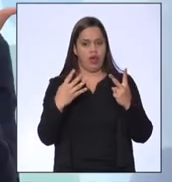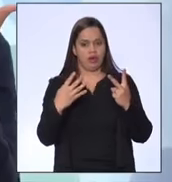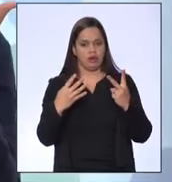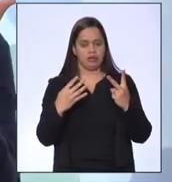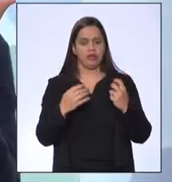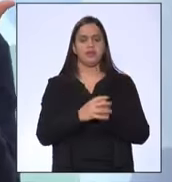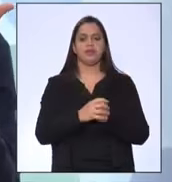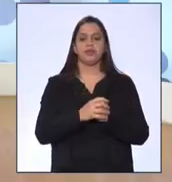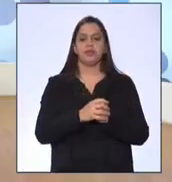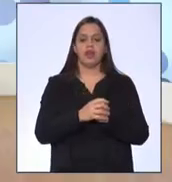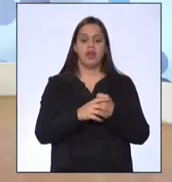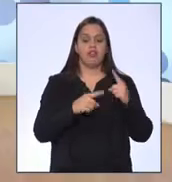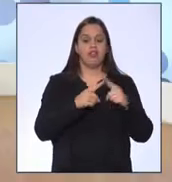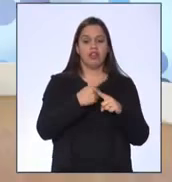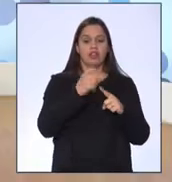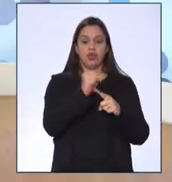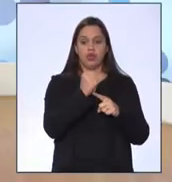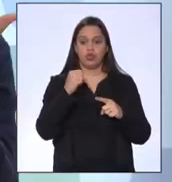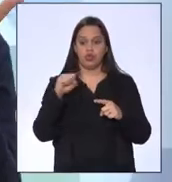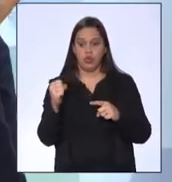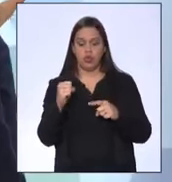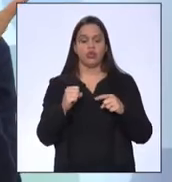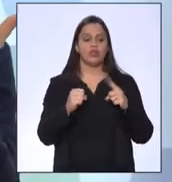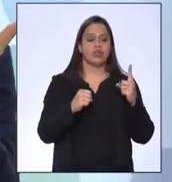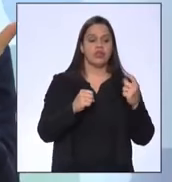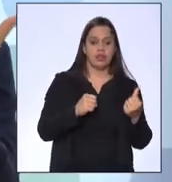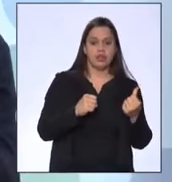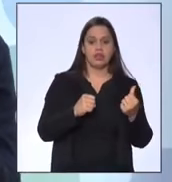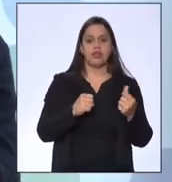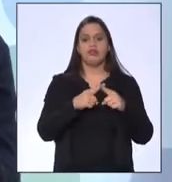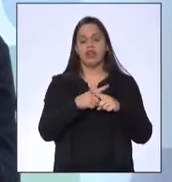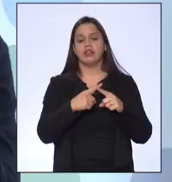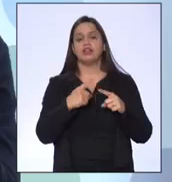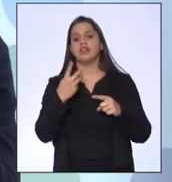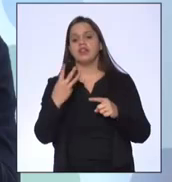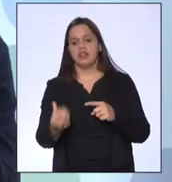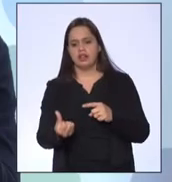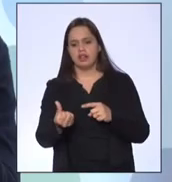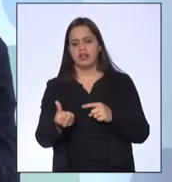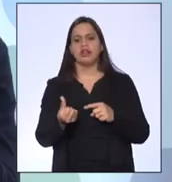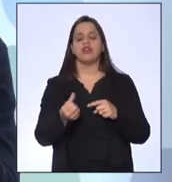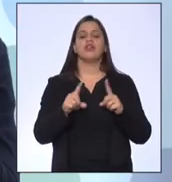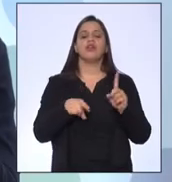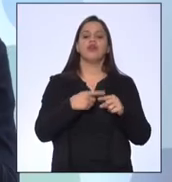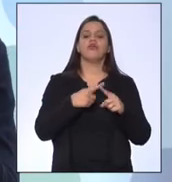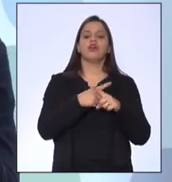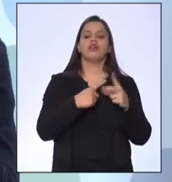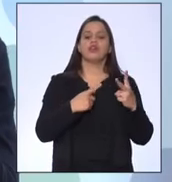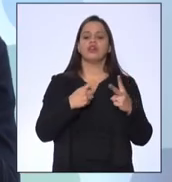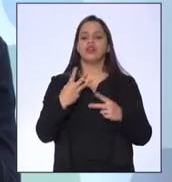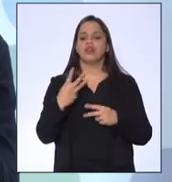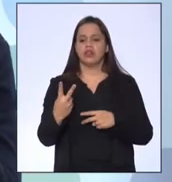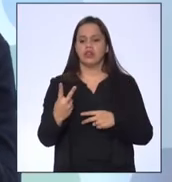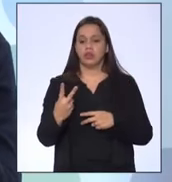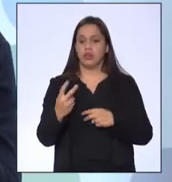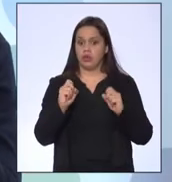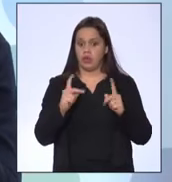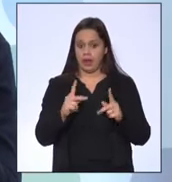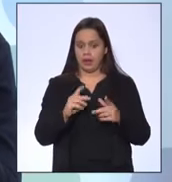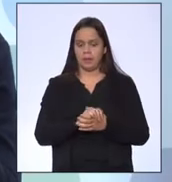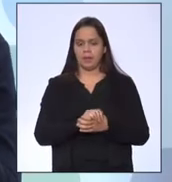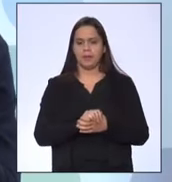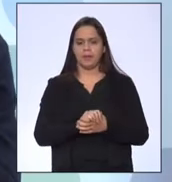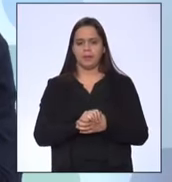né? Já. Vezes 2, 8. Vezes 2, 16. Vezes 2, 32. Muito bom, né, gente? Uma